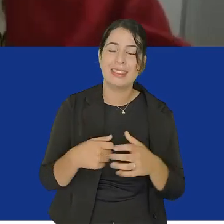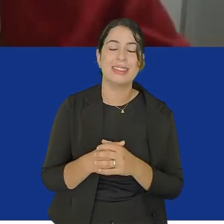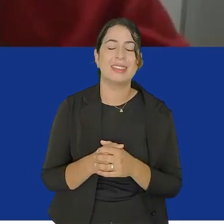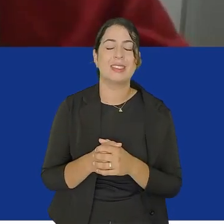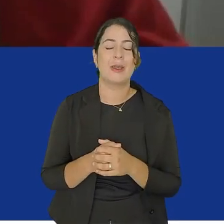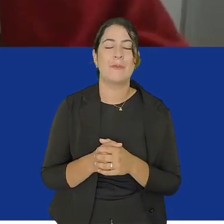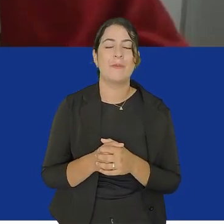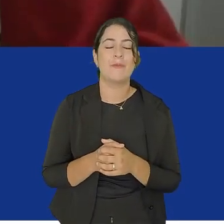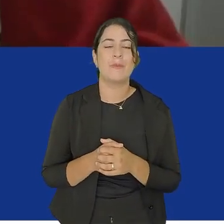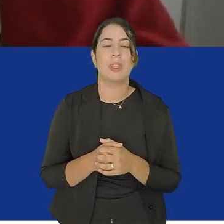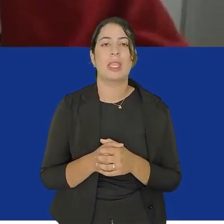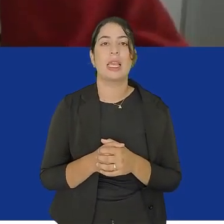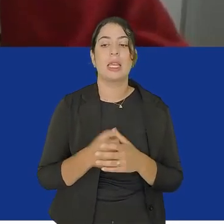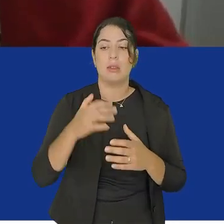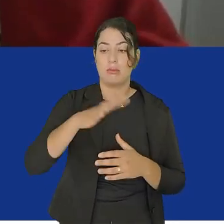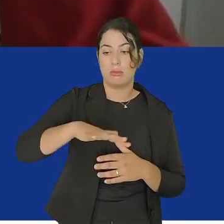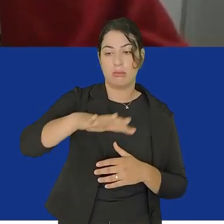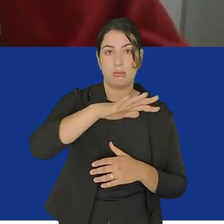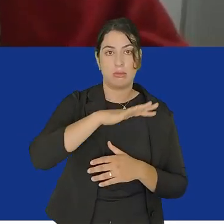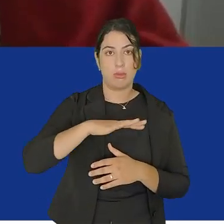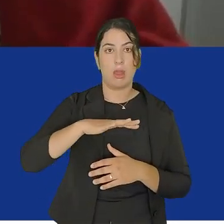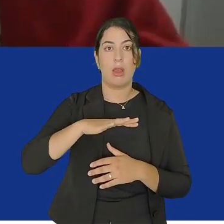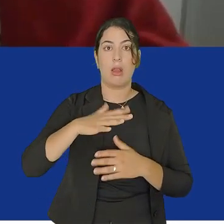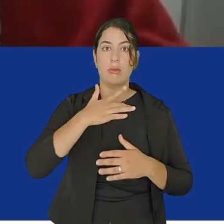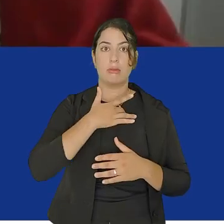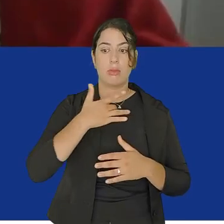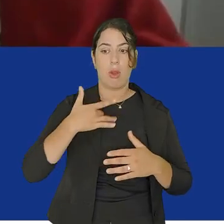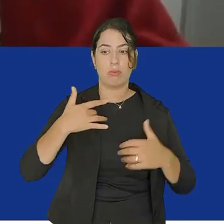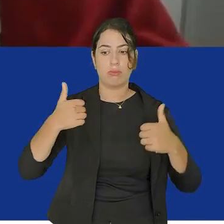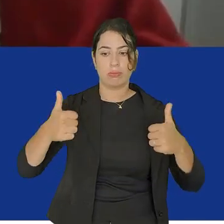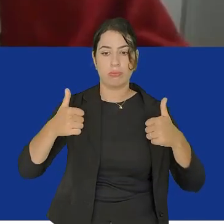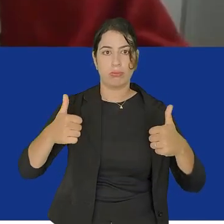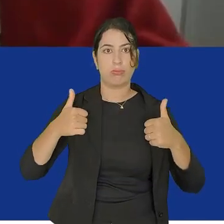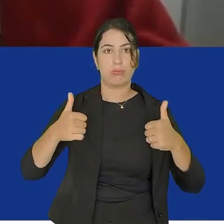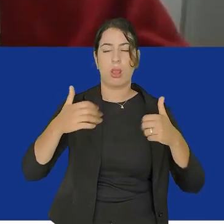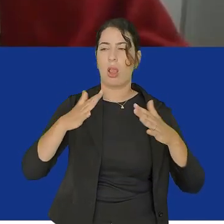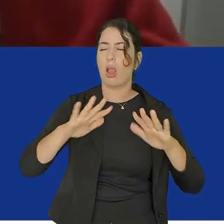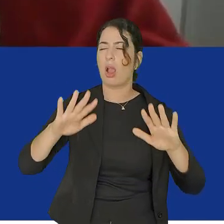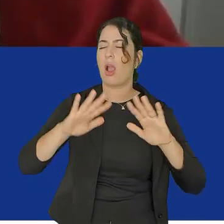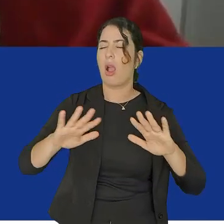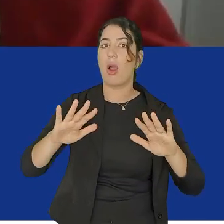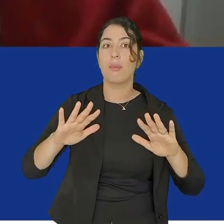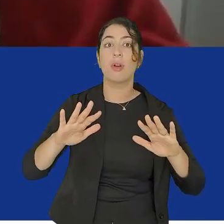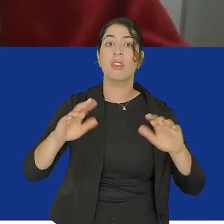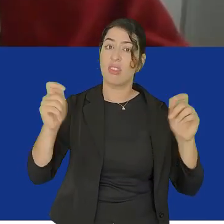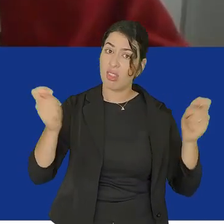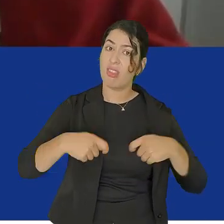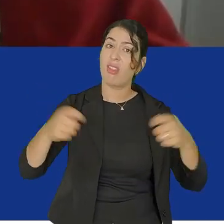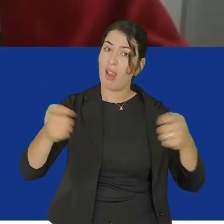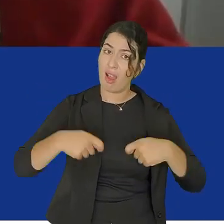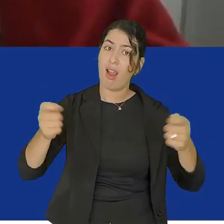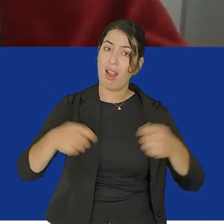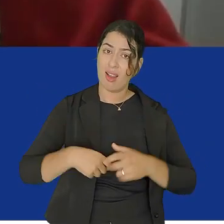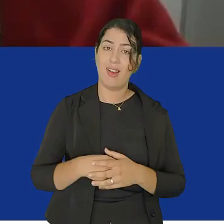esse lugar de um contexto de trabalho saudável, ele é possível, ele é factível de termos,